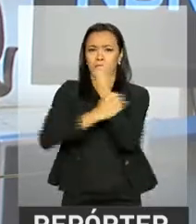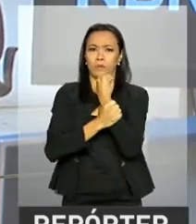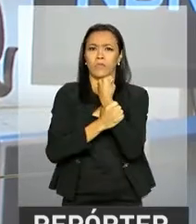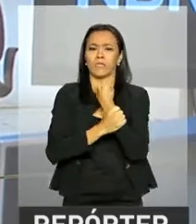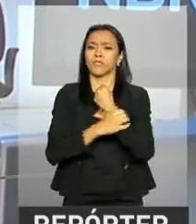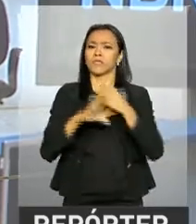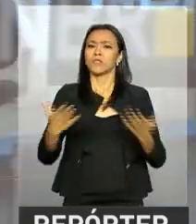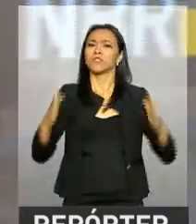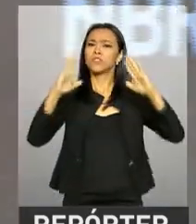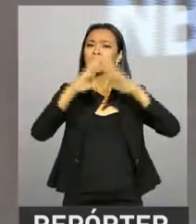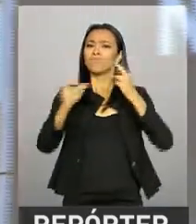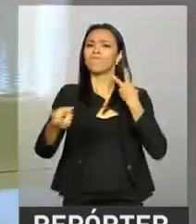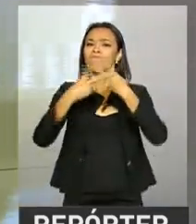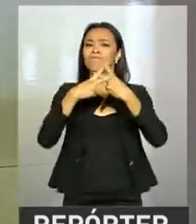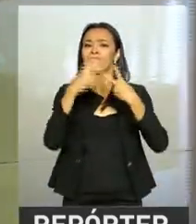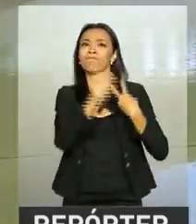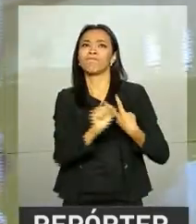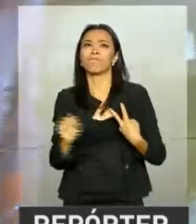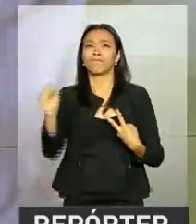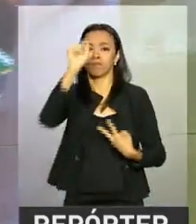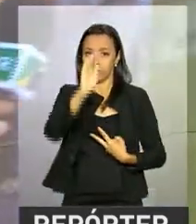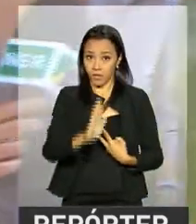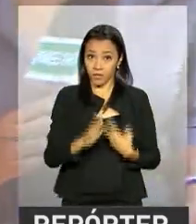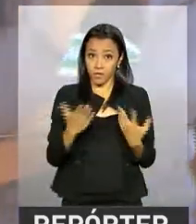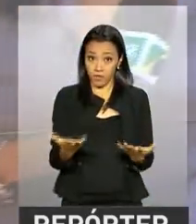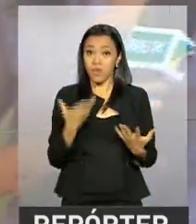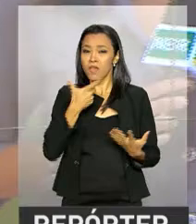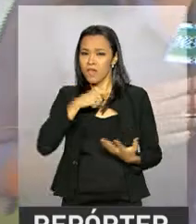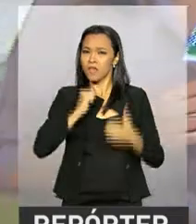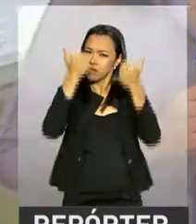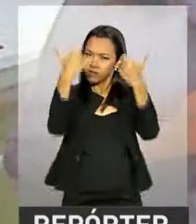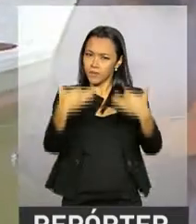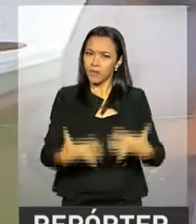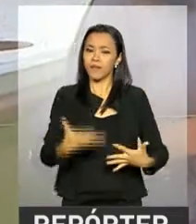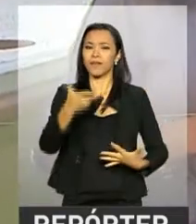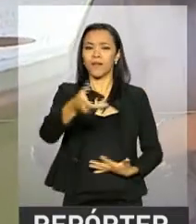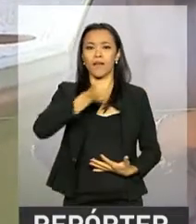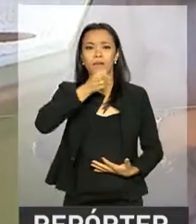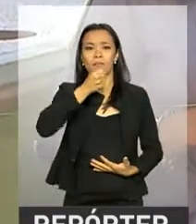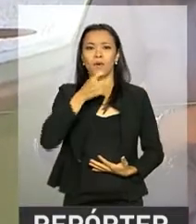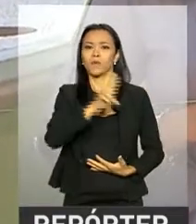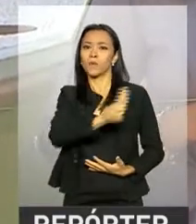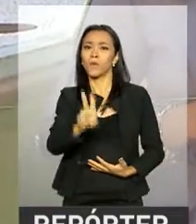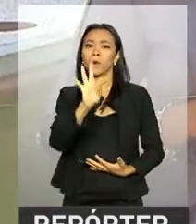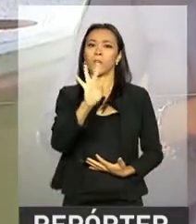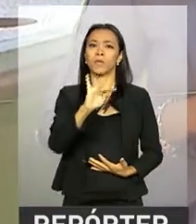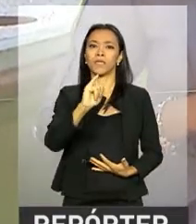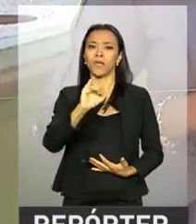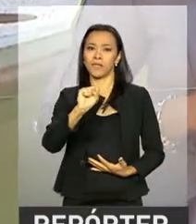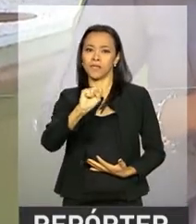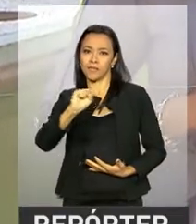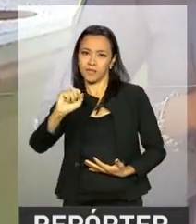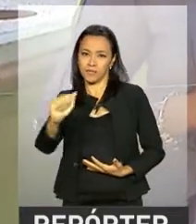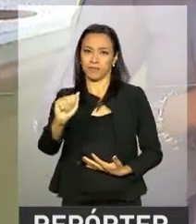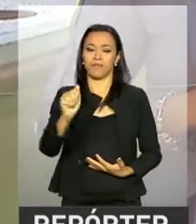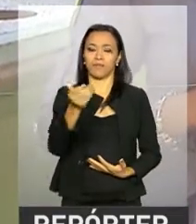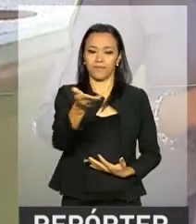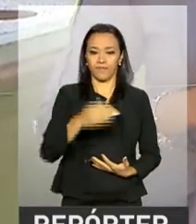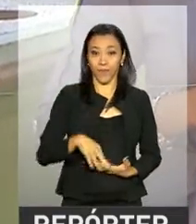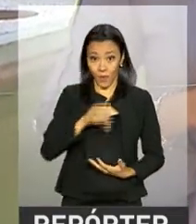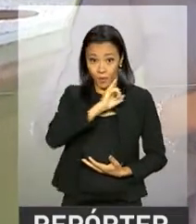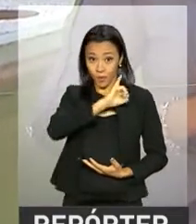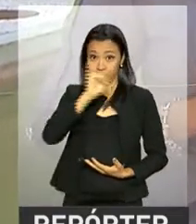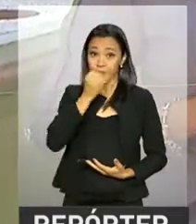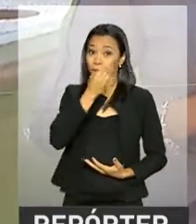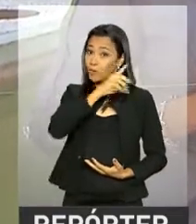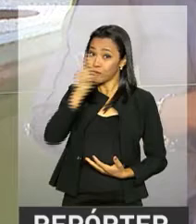que tem mais informações do agente ao vivo é reportar esses dias lá do palácio do planalto e thaísa bom dia olá leandro bom